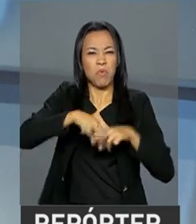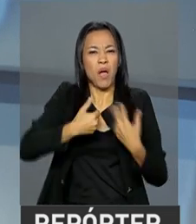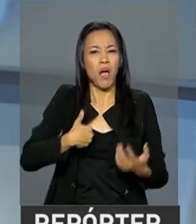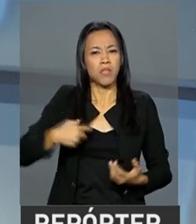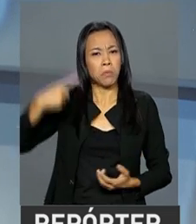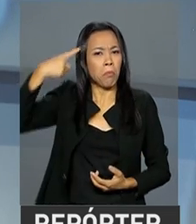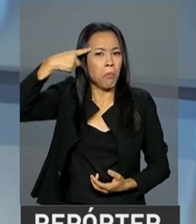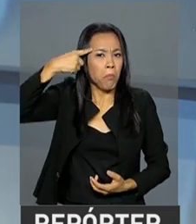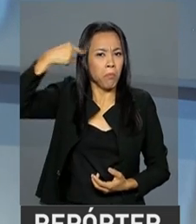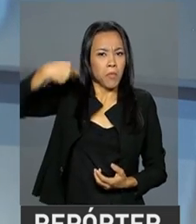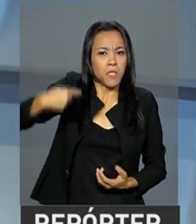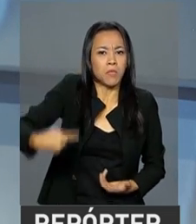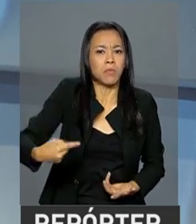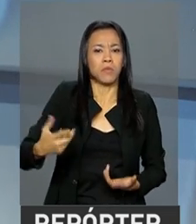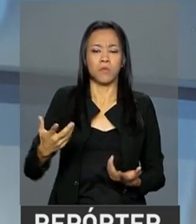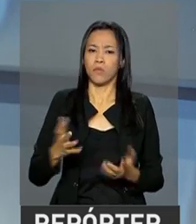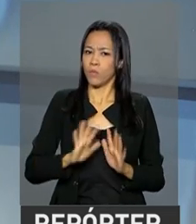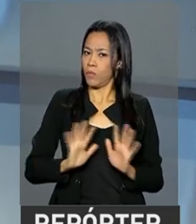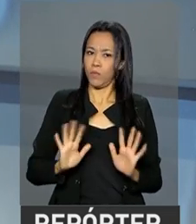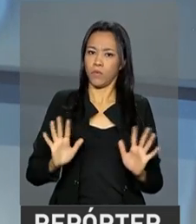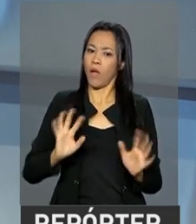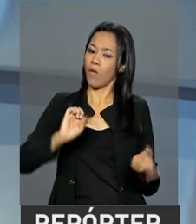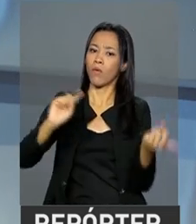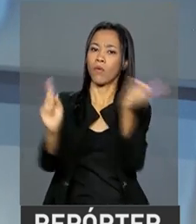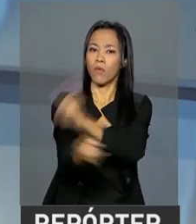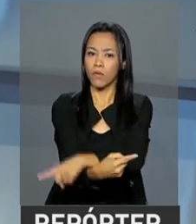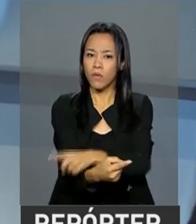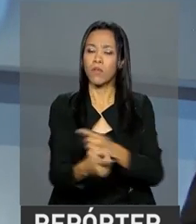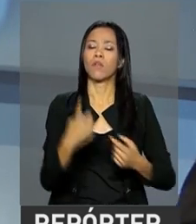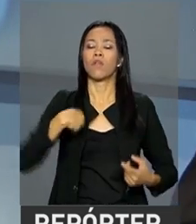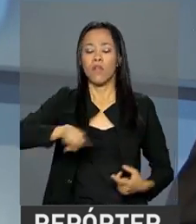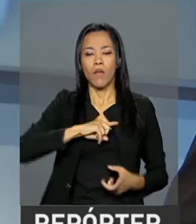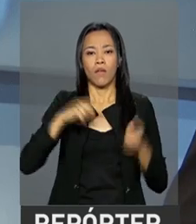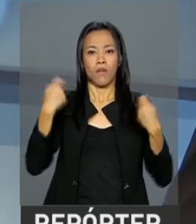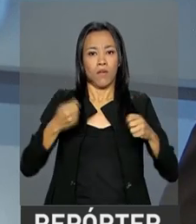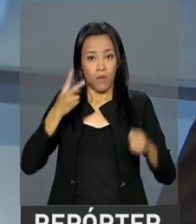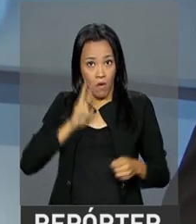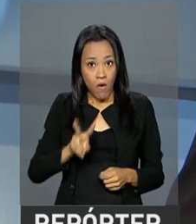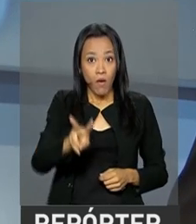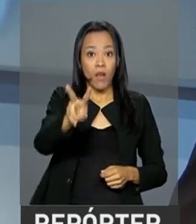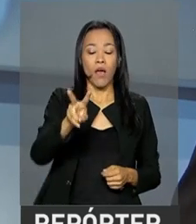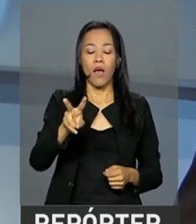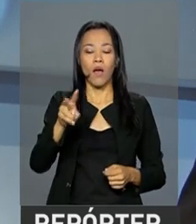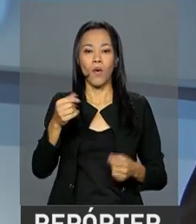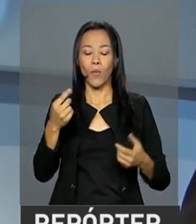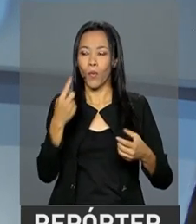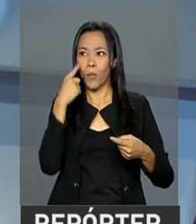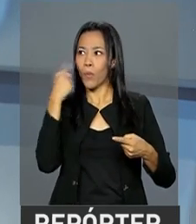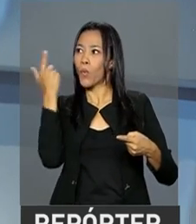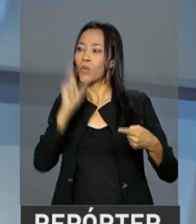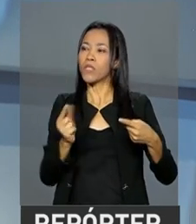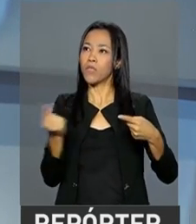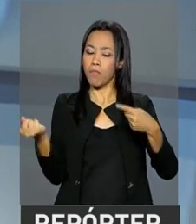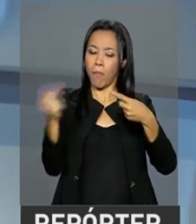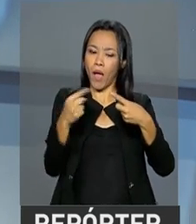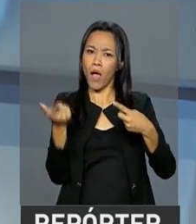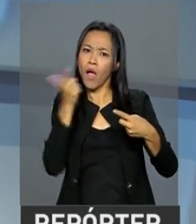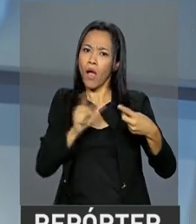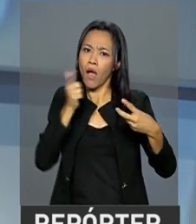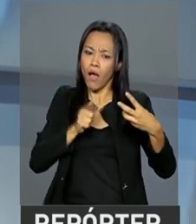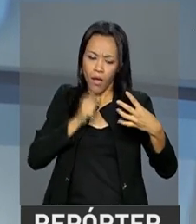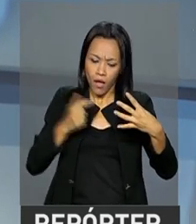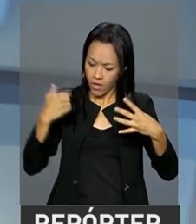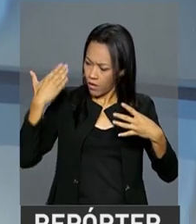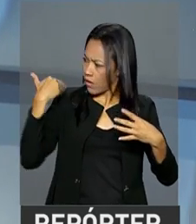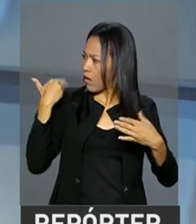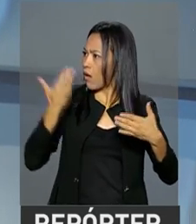pessimismo pelo derrotismo muito pelo contrário temos que olhar para os grandes avanços que nós já fizemos nesses últimos 12